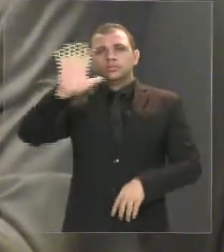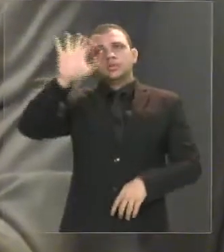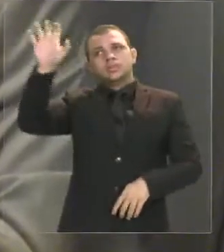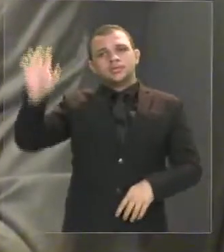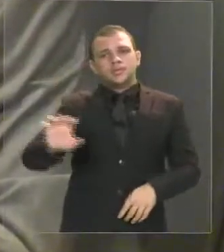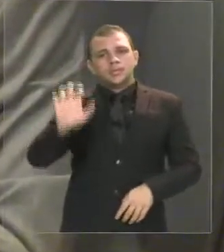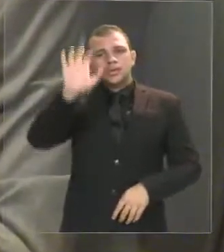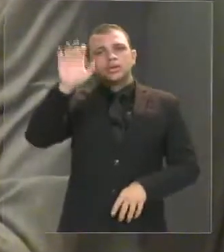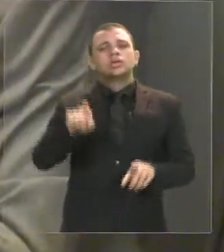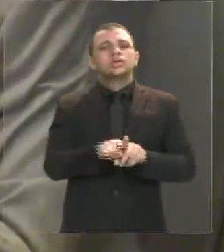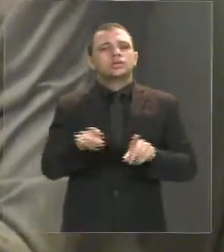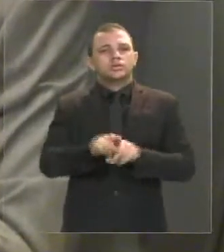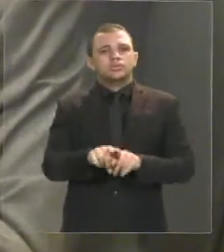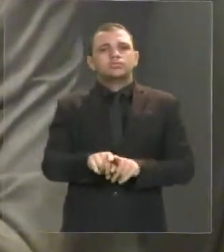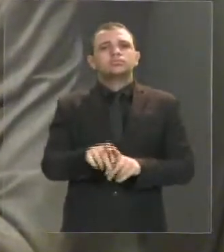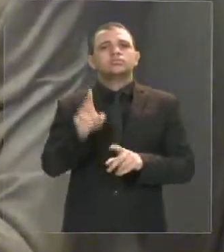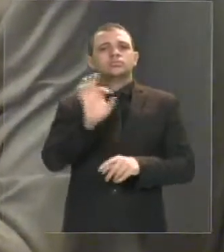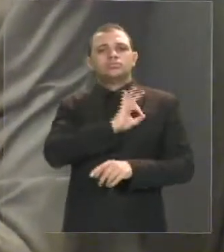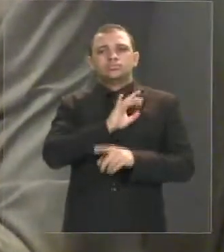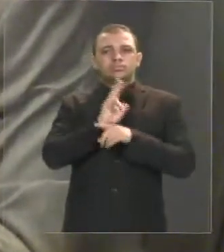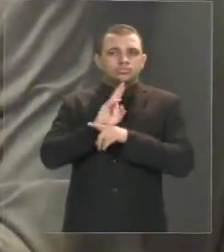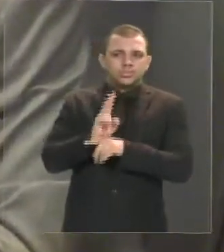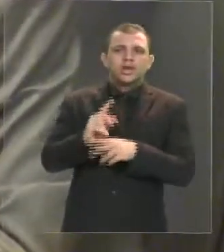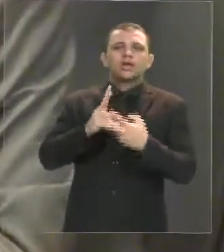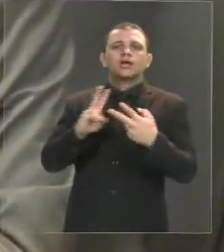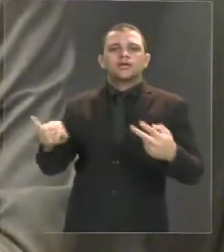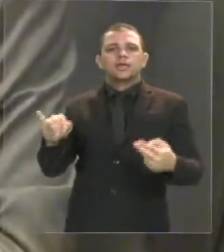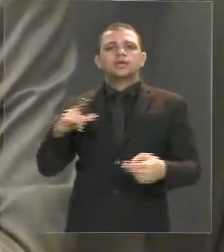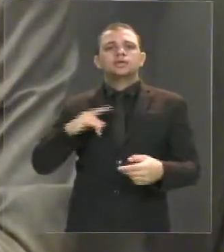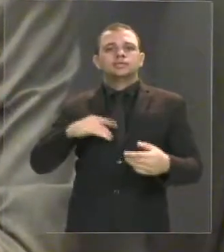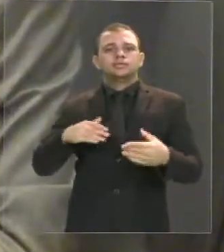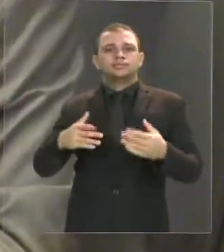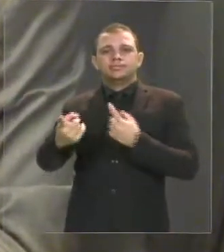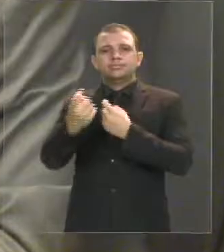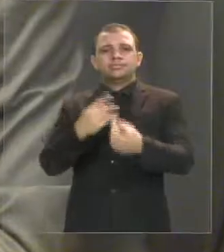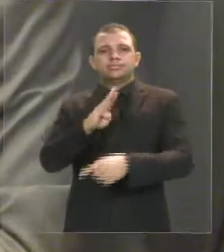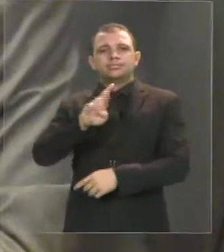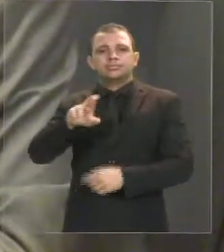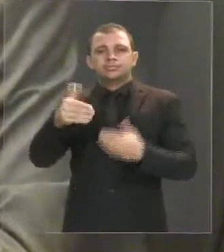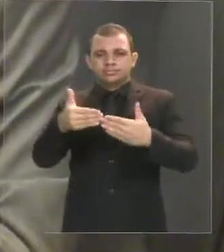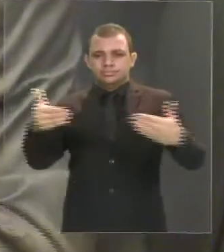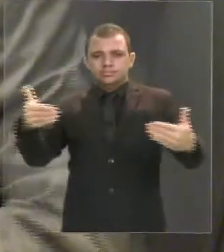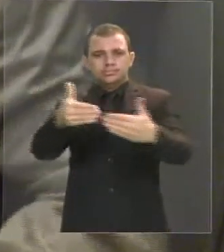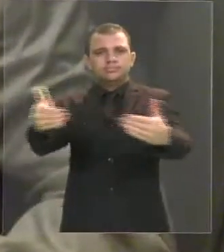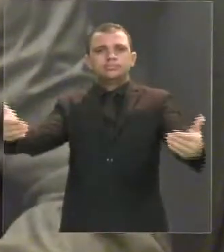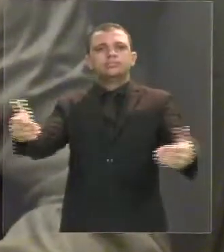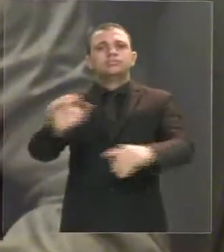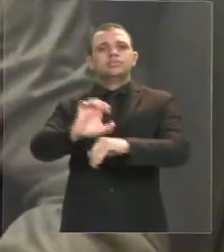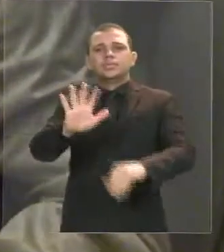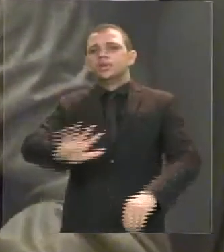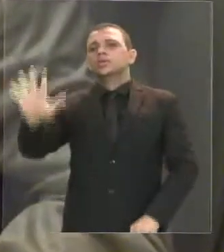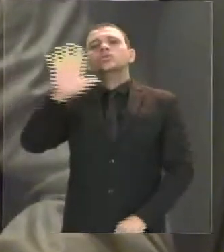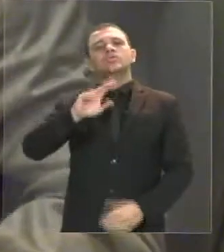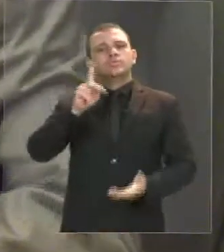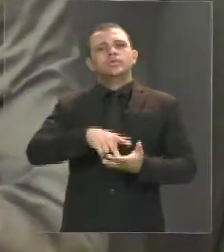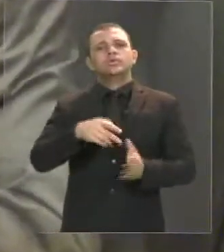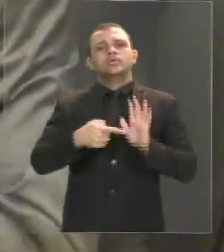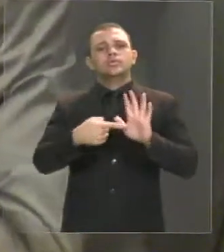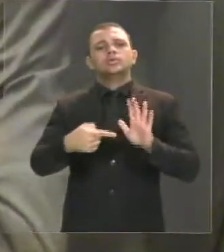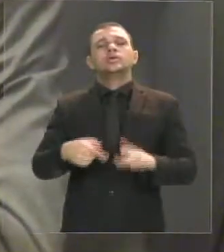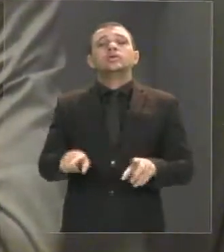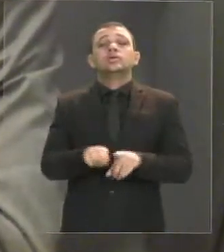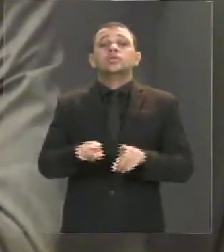também do policiamento ostensivo, com as barreiras que vão ser também implantadas em todo o Estado do Maranhão, que já é fato. E essas ações estão sendo pontuais e eu